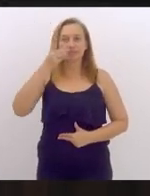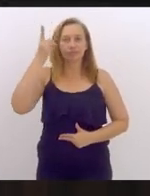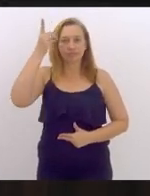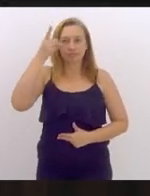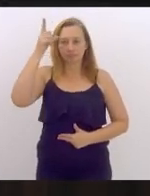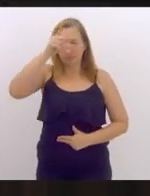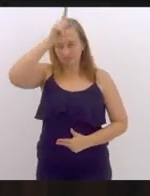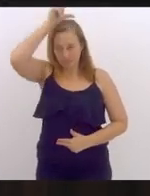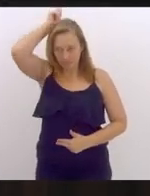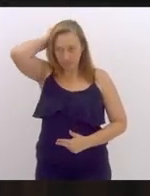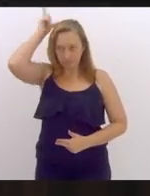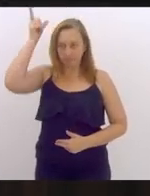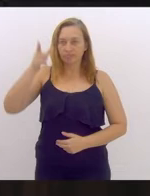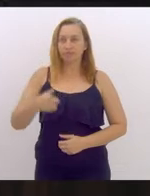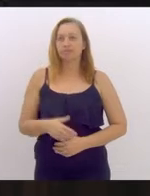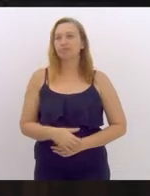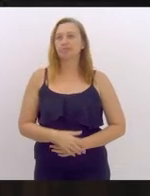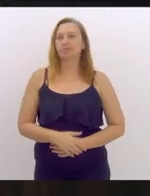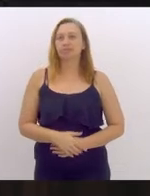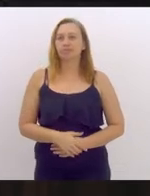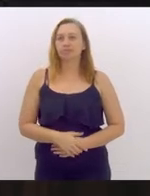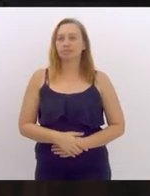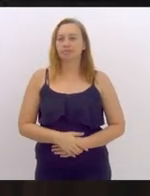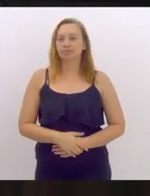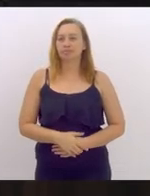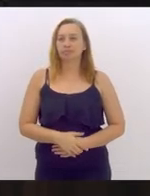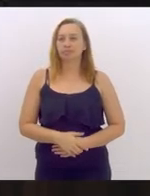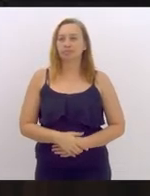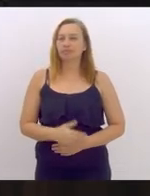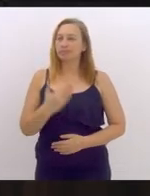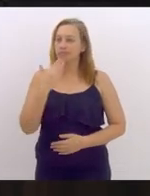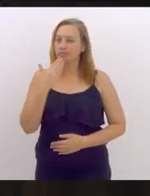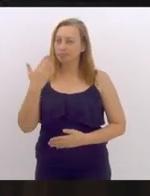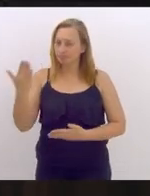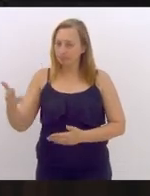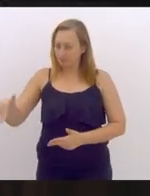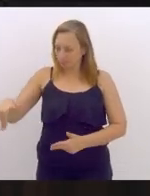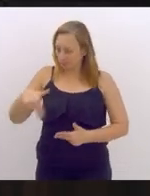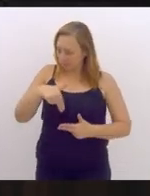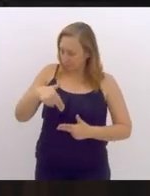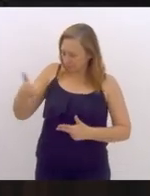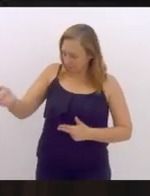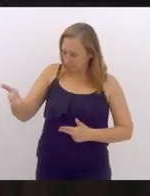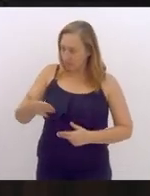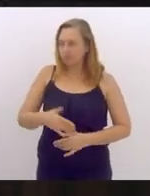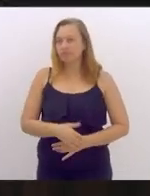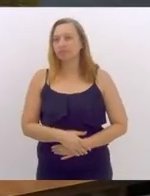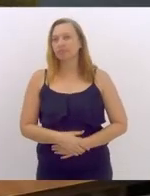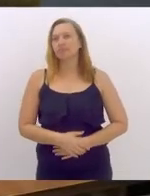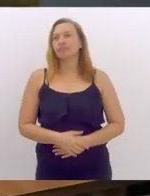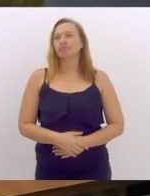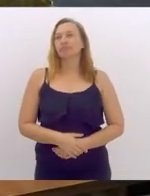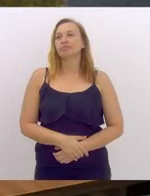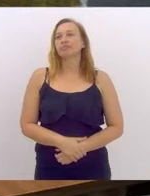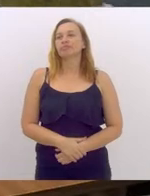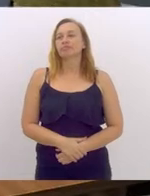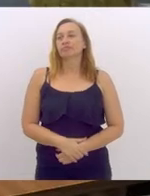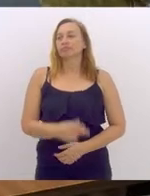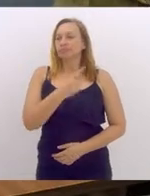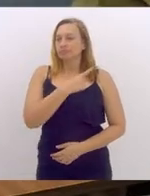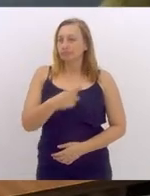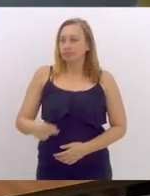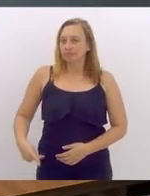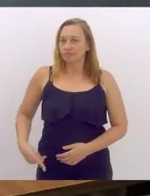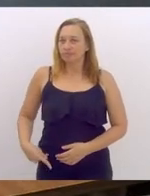Luís Paulo Correia da Rocha a quem solicito fazer uso da Tribuna presidente